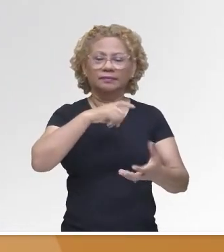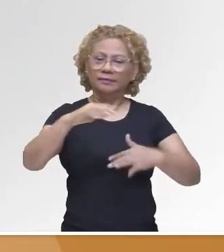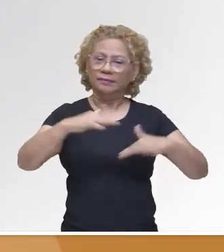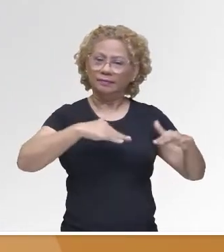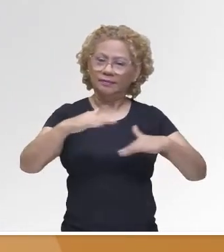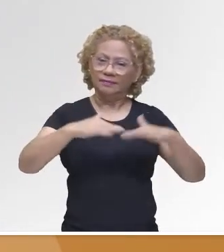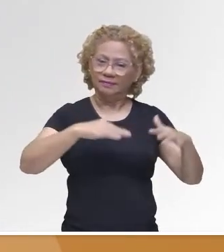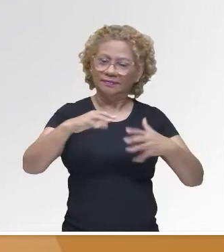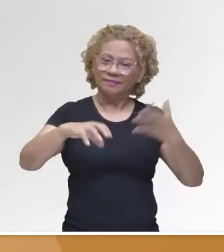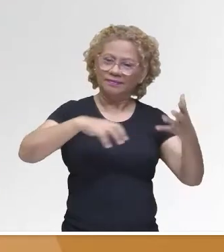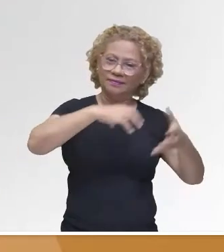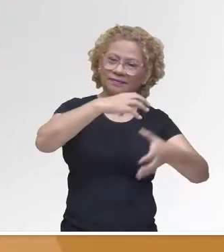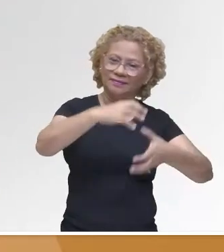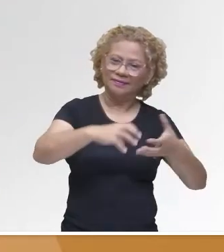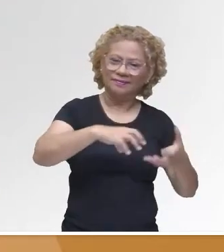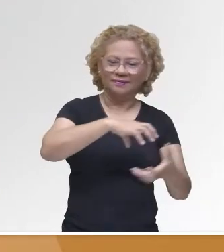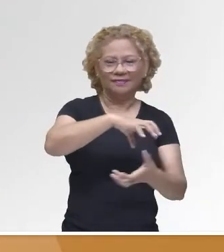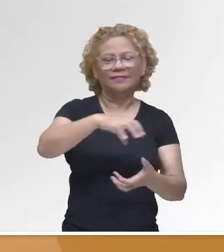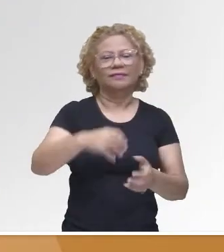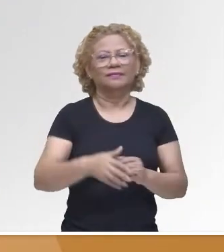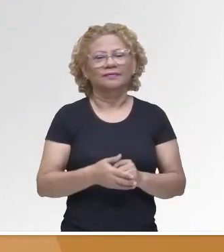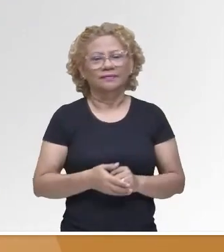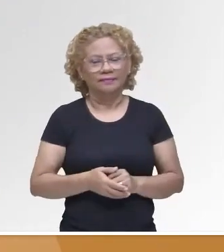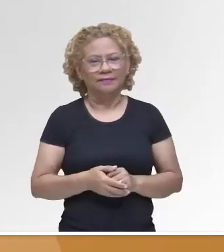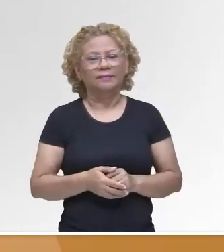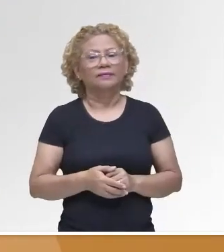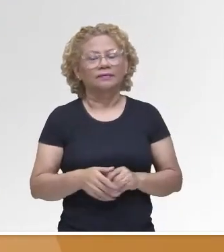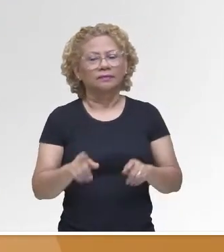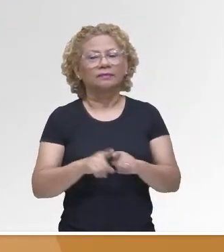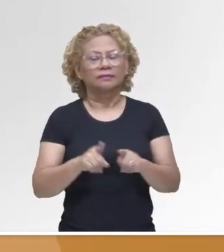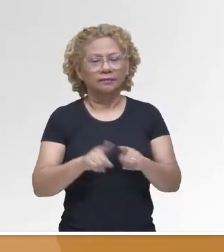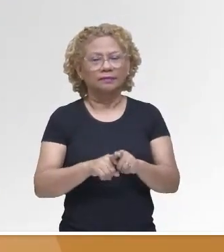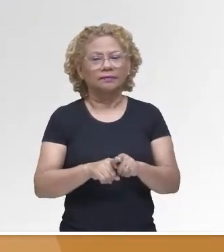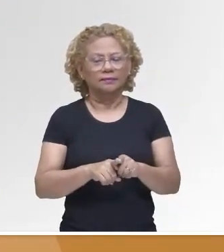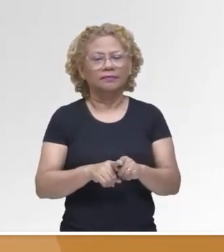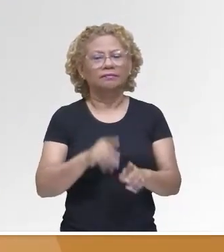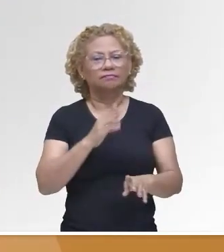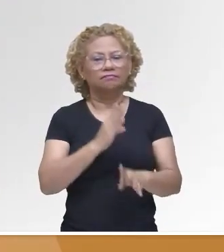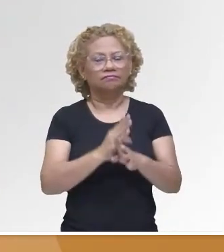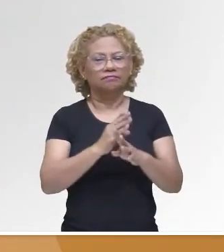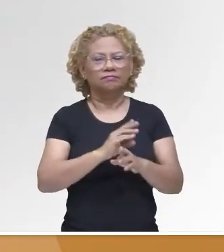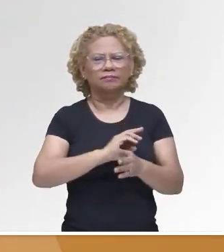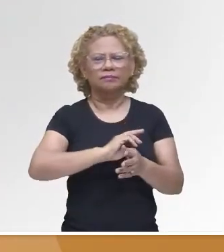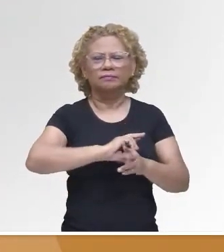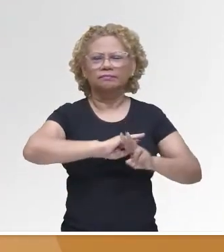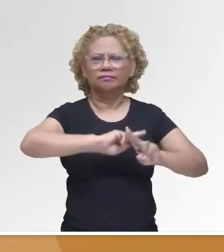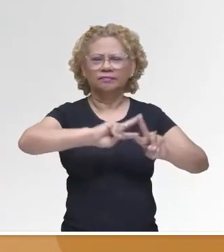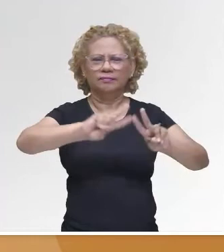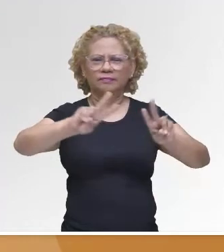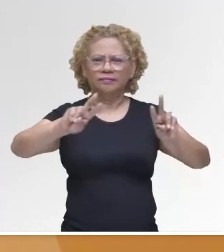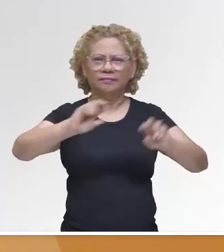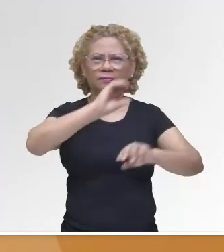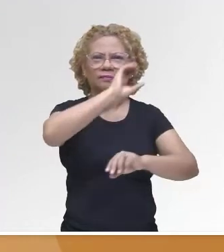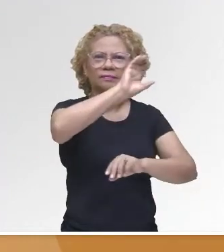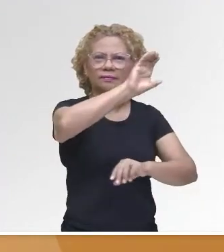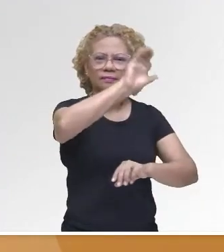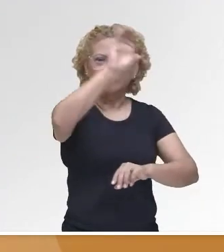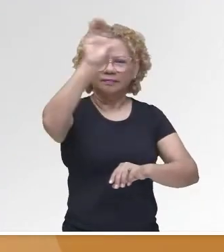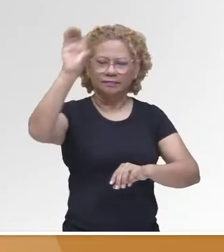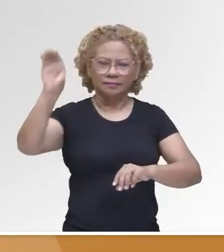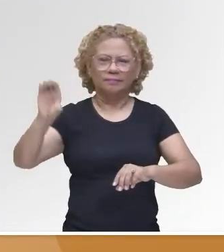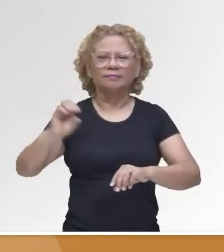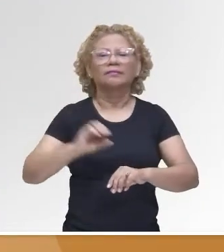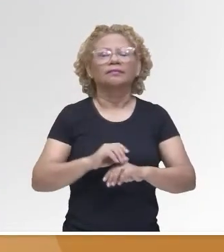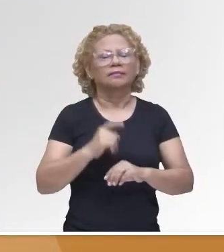solar, né? Tem vários planetas ali na órbita do Sol. Né? Então, isso é o quê? Foi a mudança do